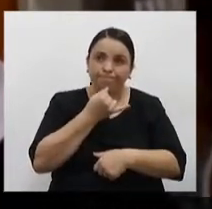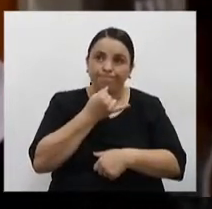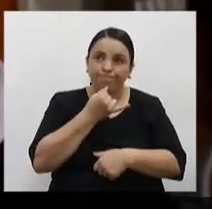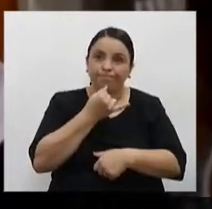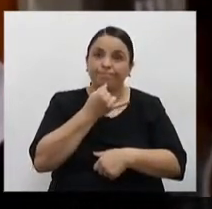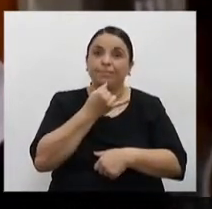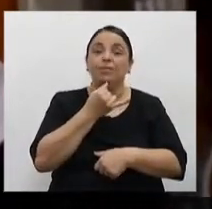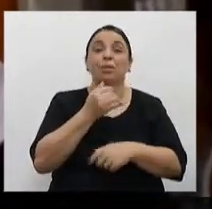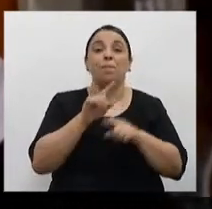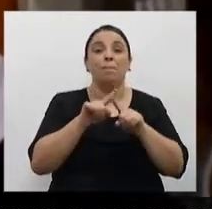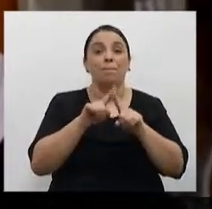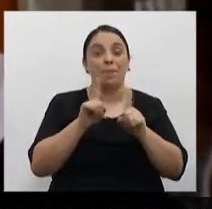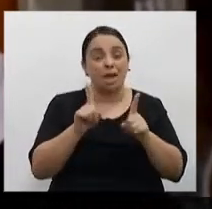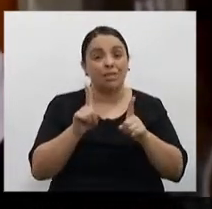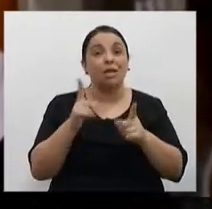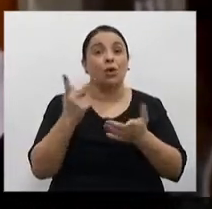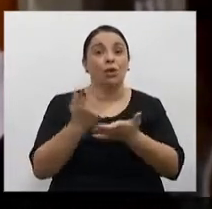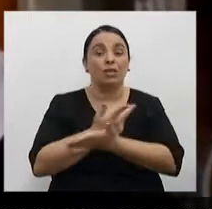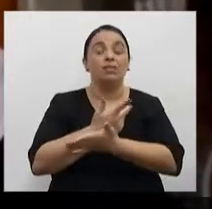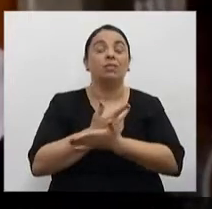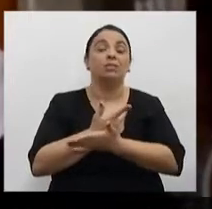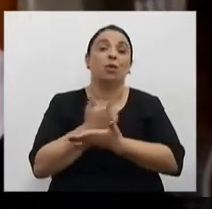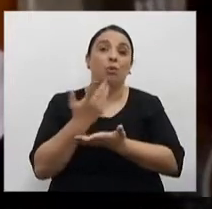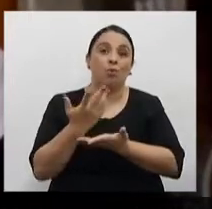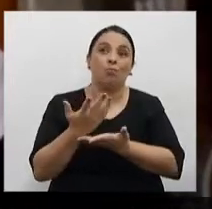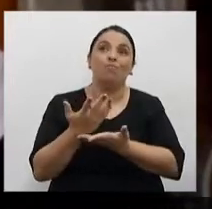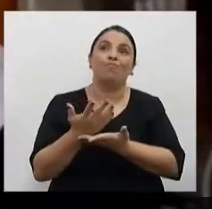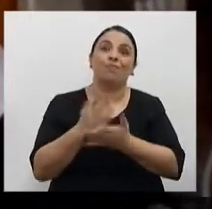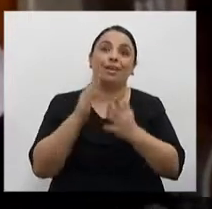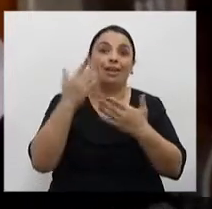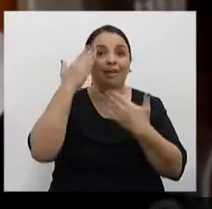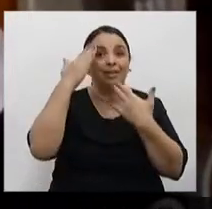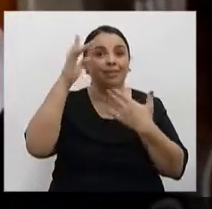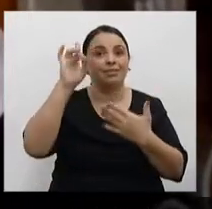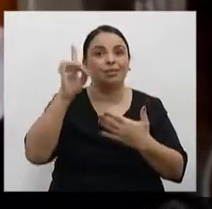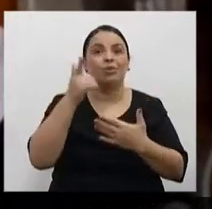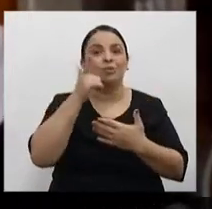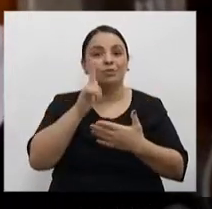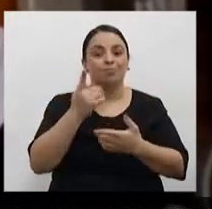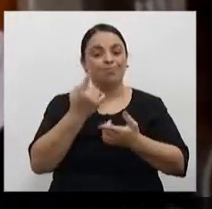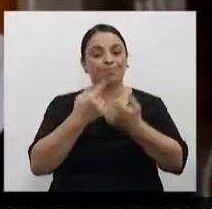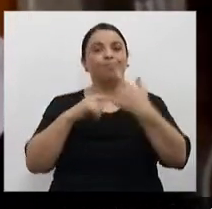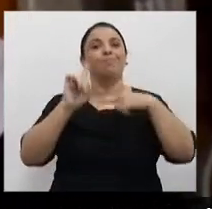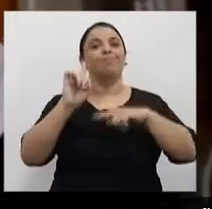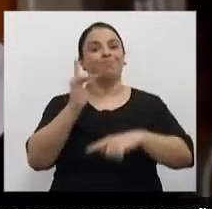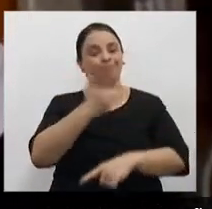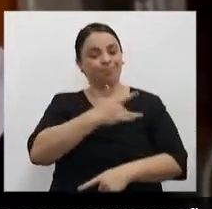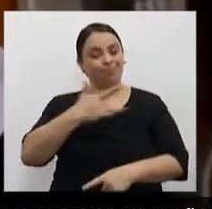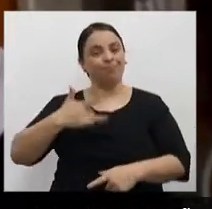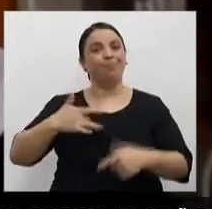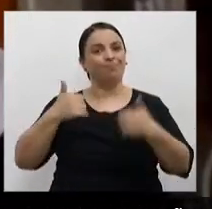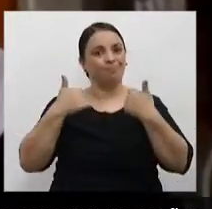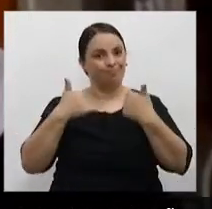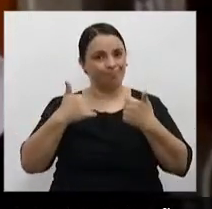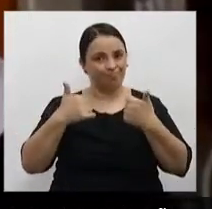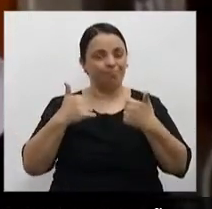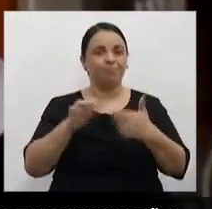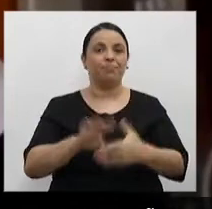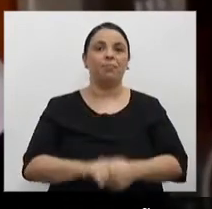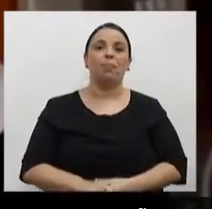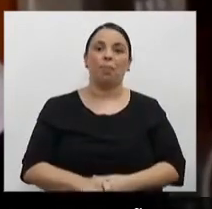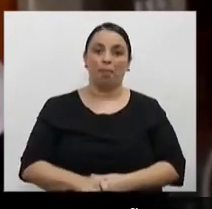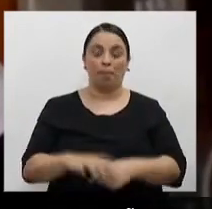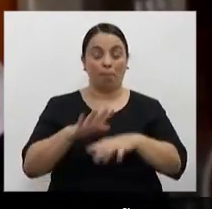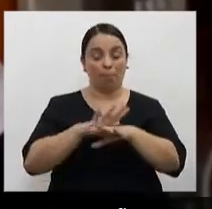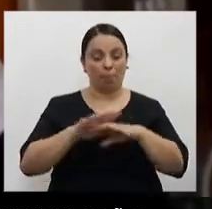restaurar a saúde. Bom, o que eu coloco aqui, né, principalmente para os gestores públicos presentes